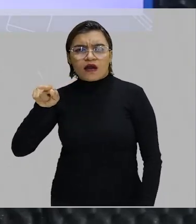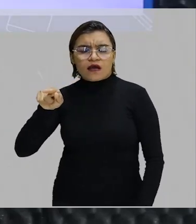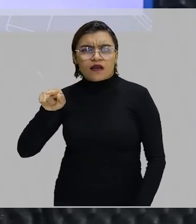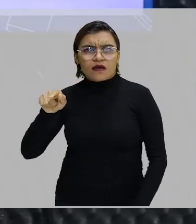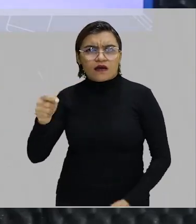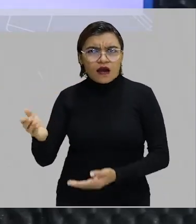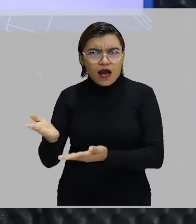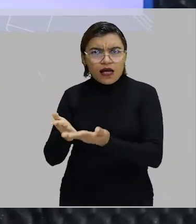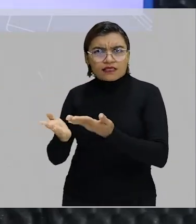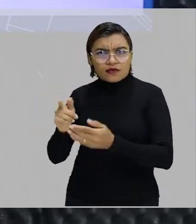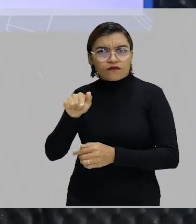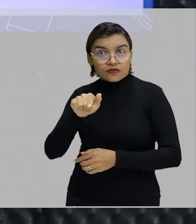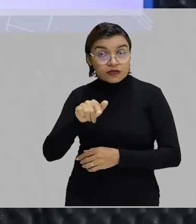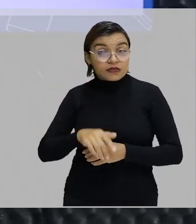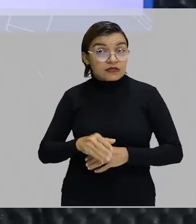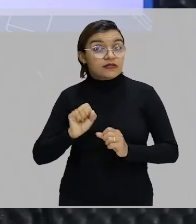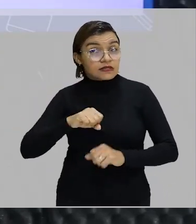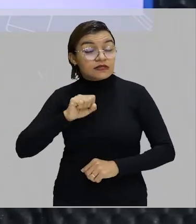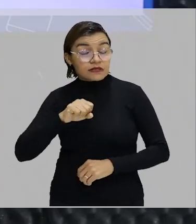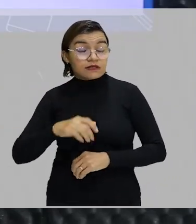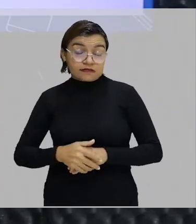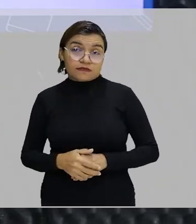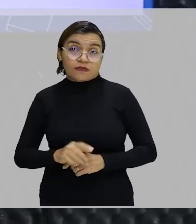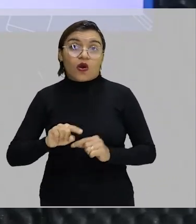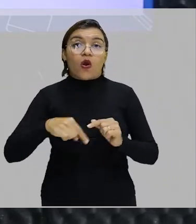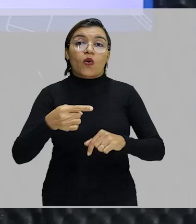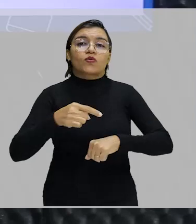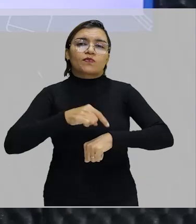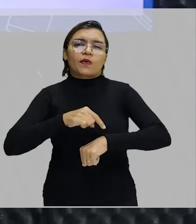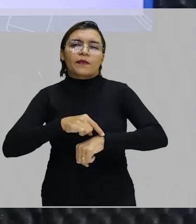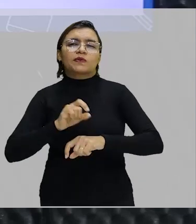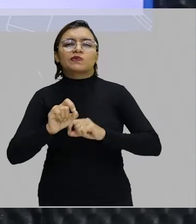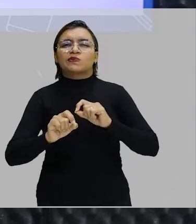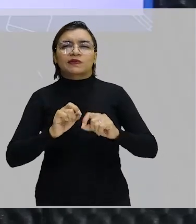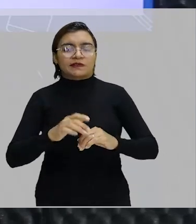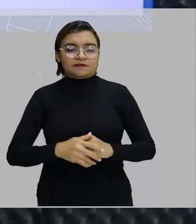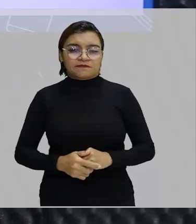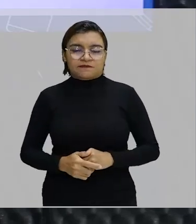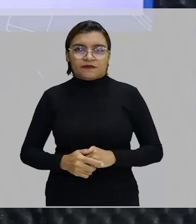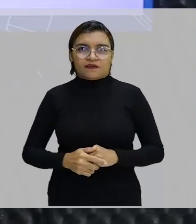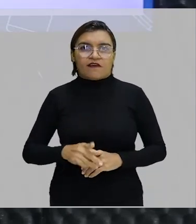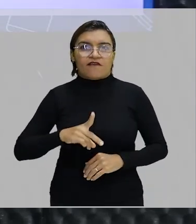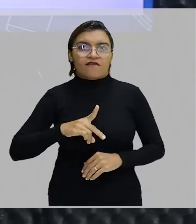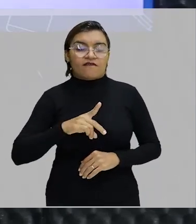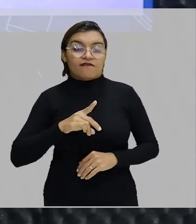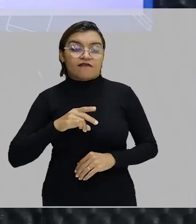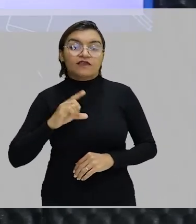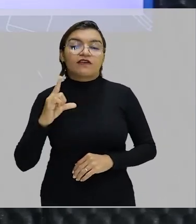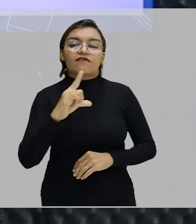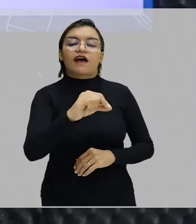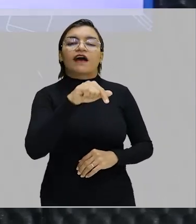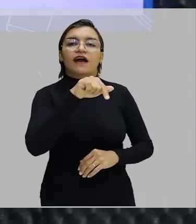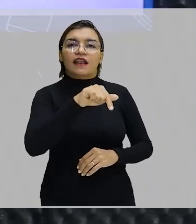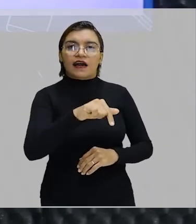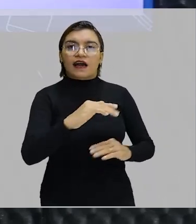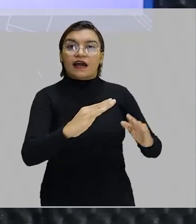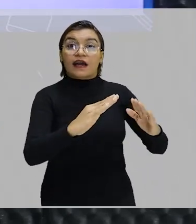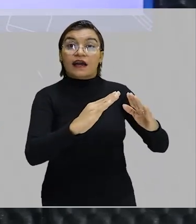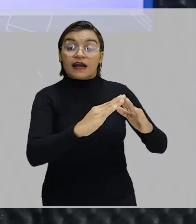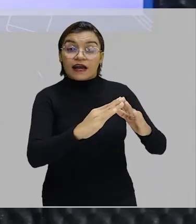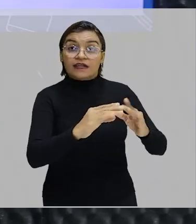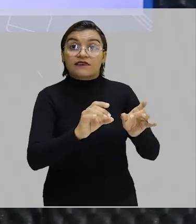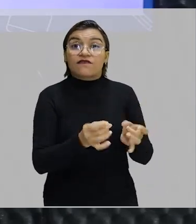Outra situação: se alguém for a um açougue e disser, eu quero 3 quilos